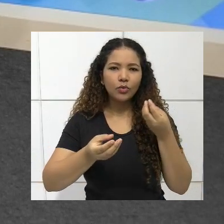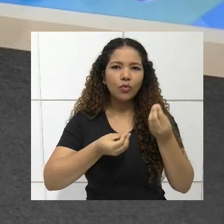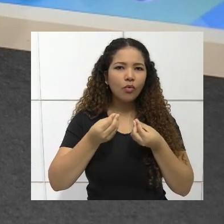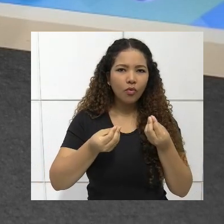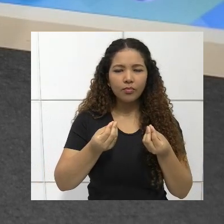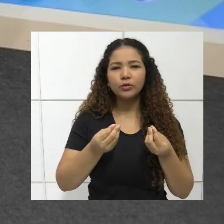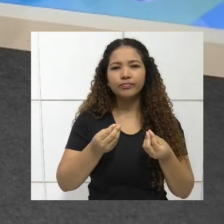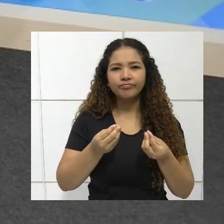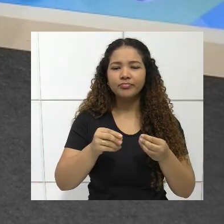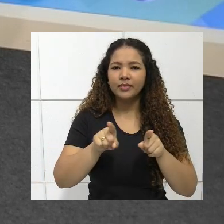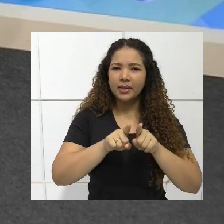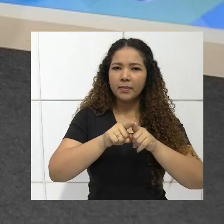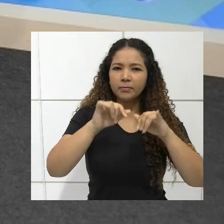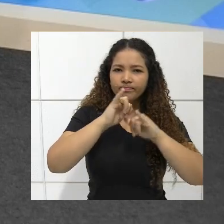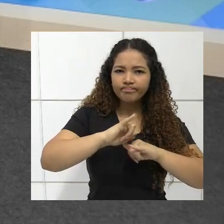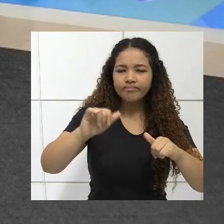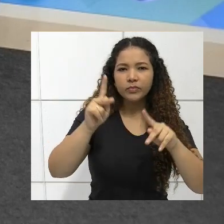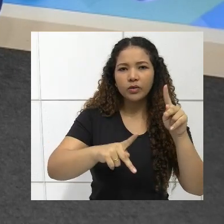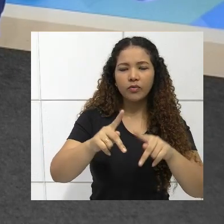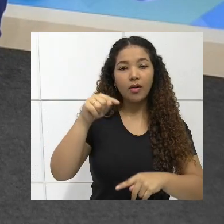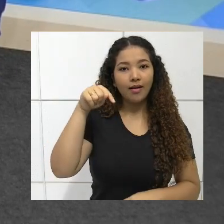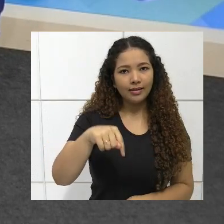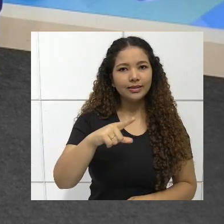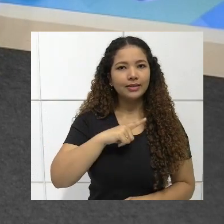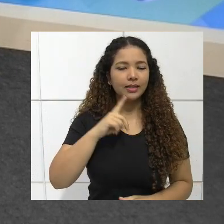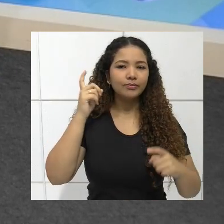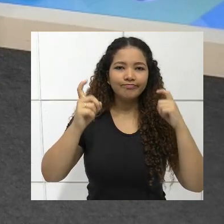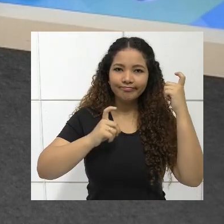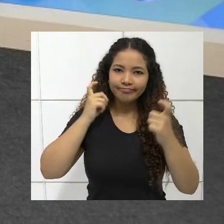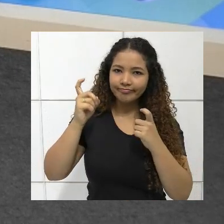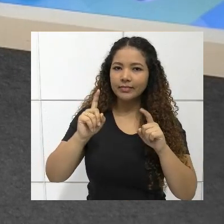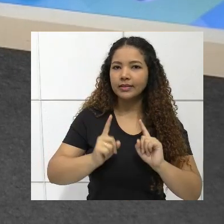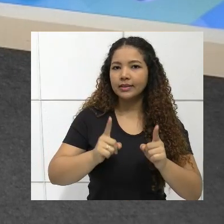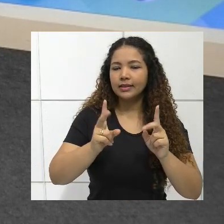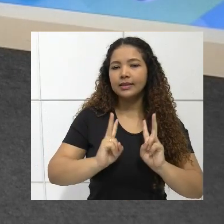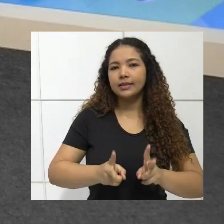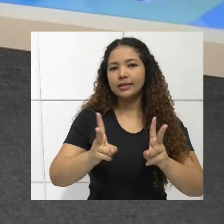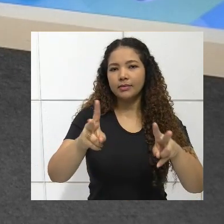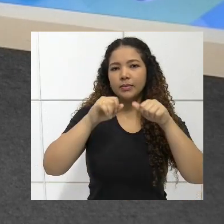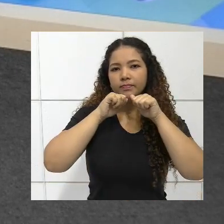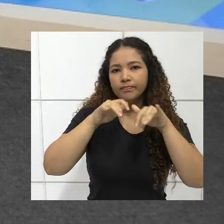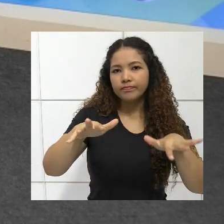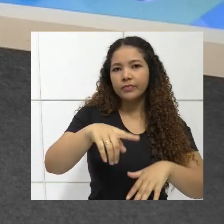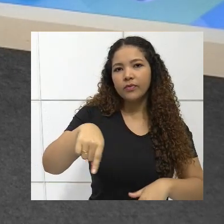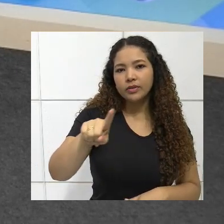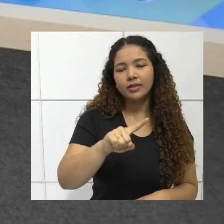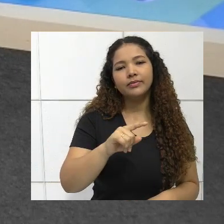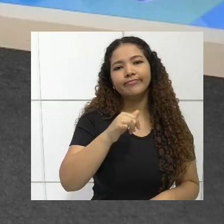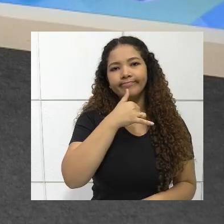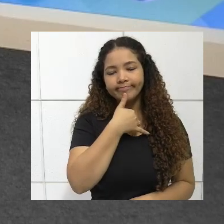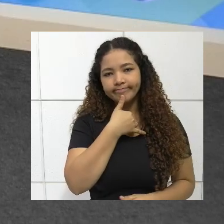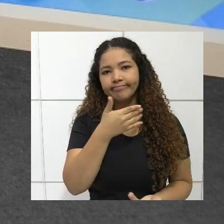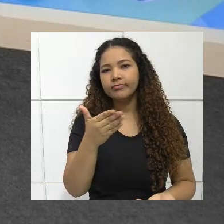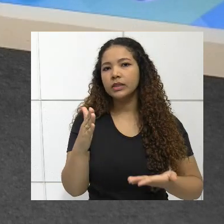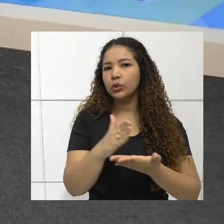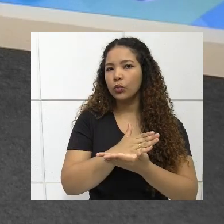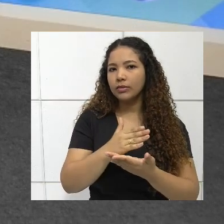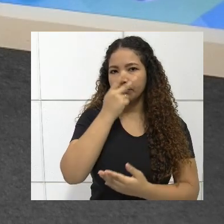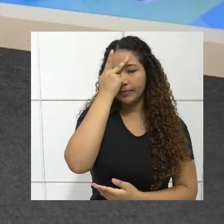mensagem para o nosso povo. O programa Alerta Baité tem essa preocupação de deixar você sempre alerta. Nos últimos dias, infelizmente, algumas pessoas